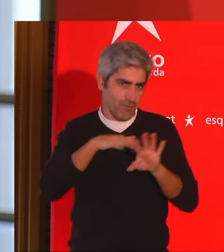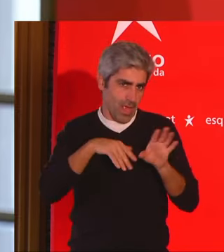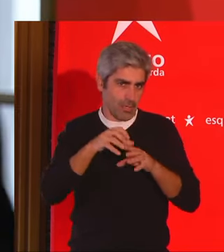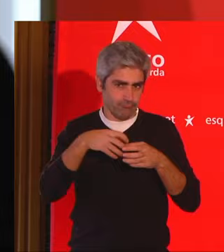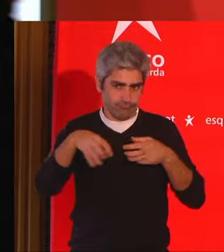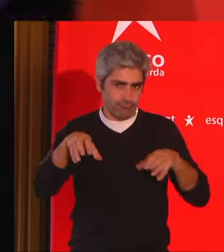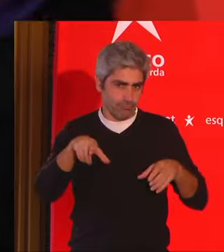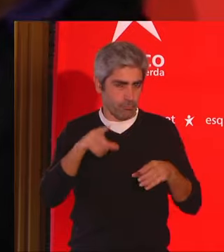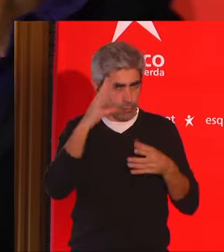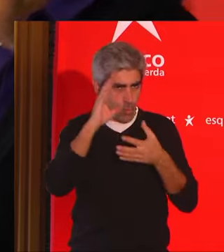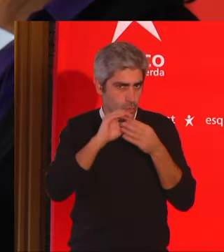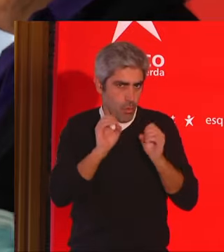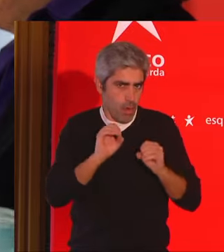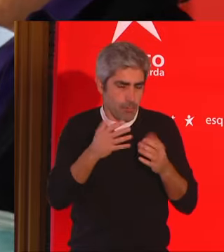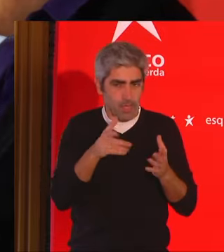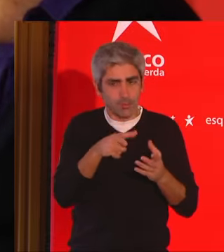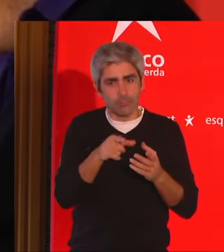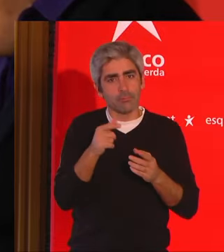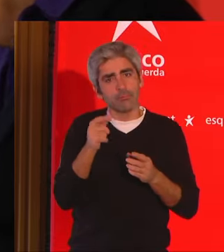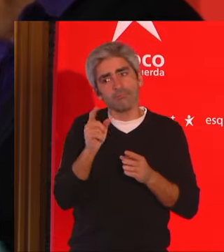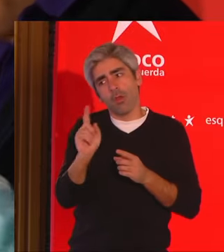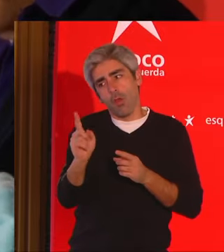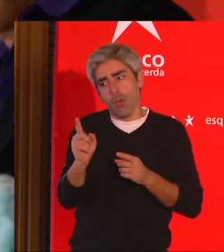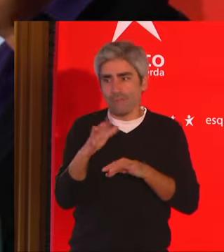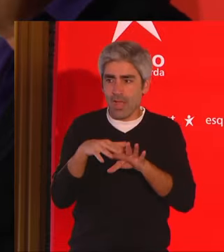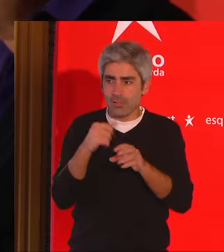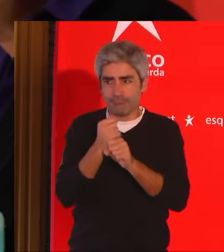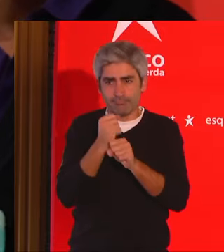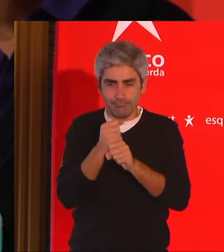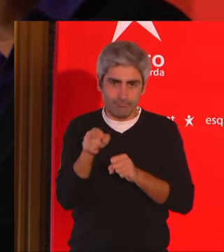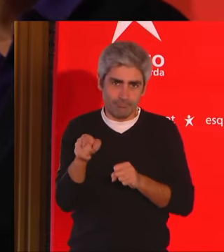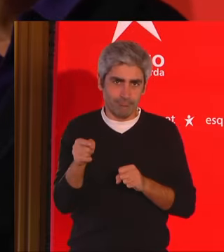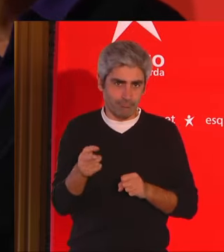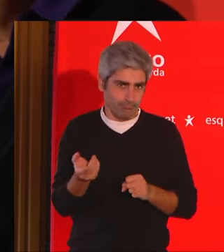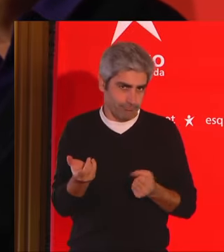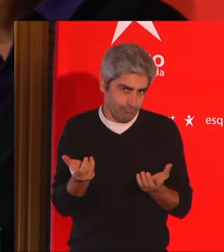descerebrado que se procurou